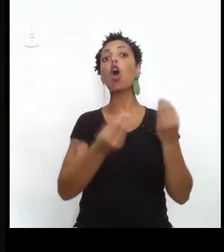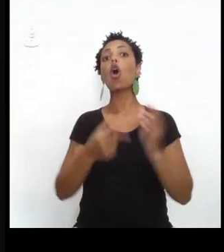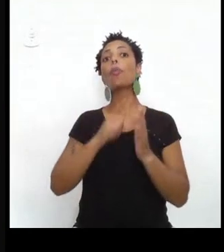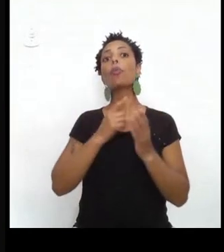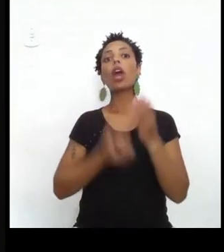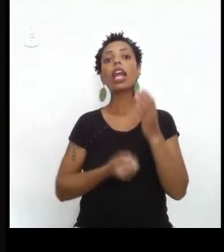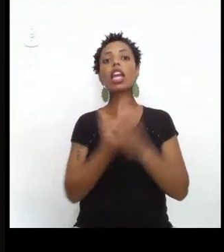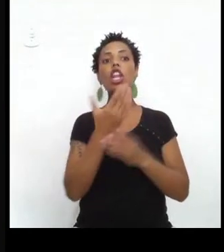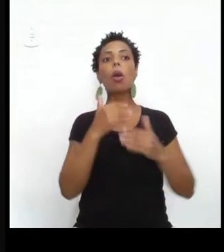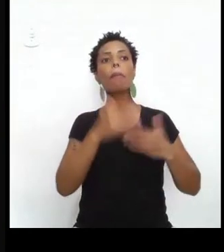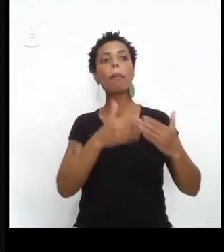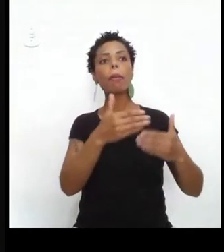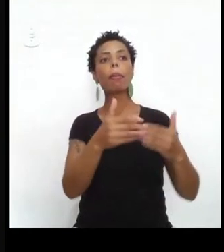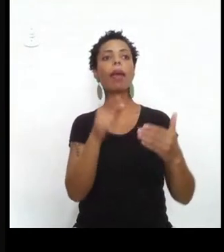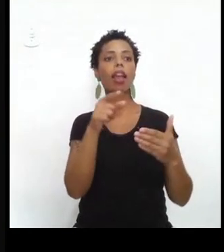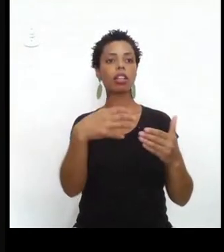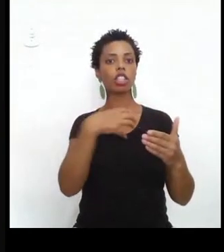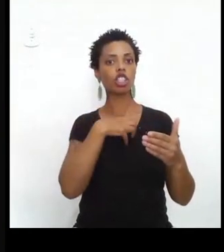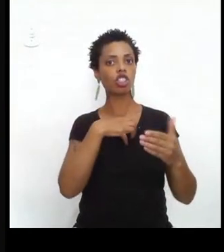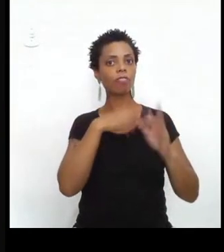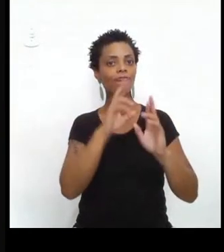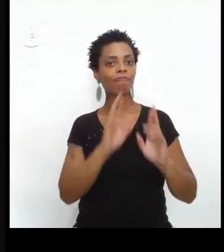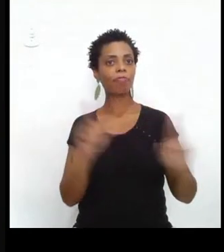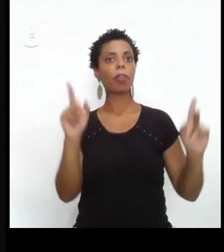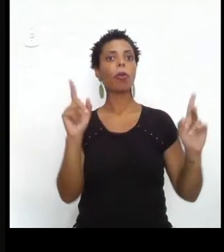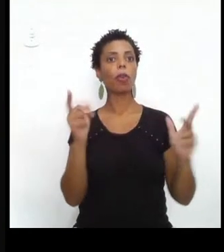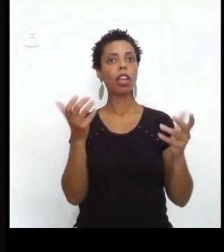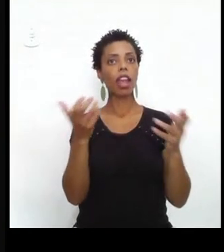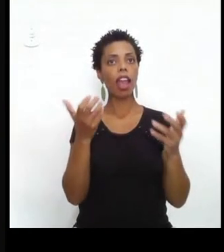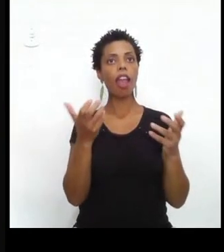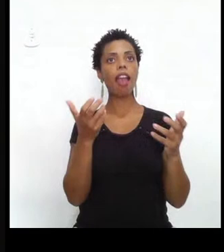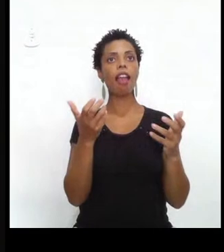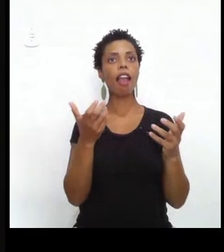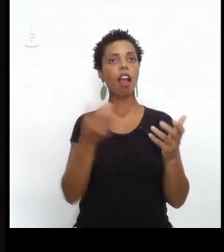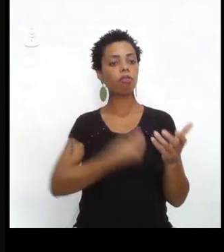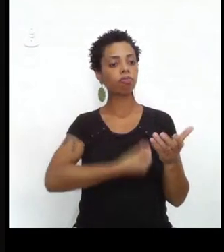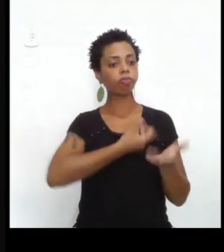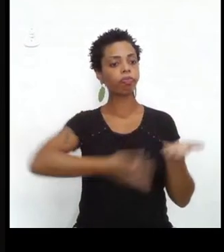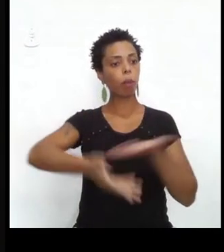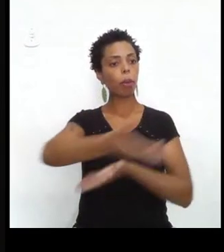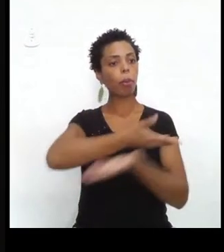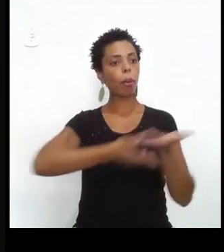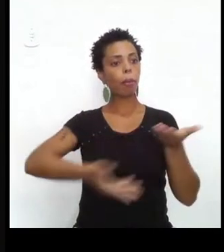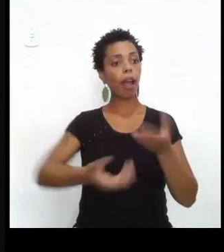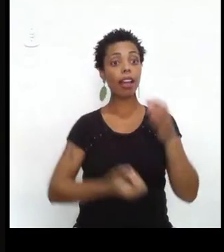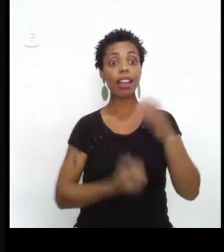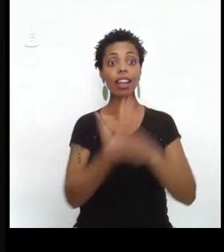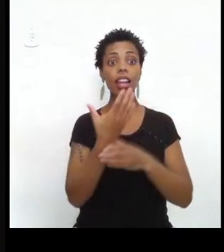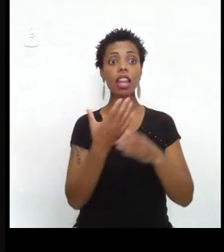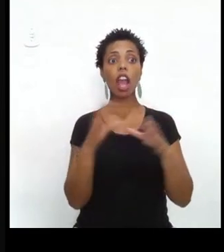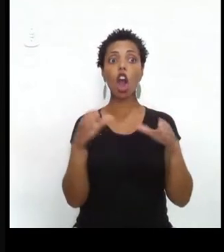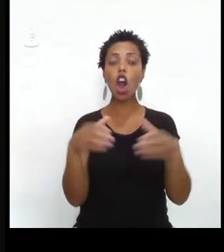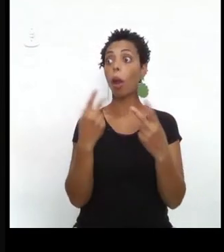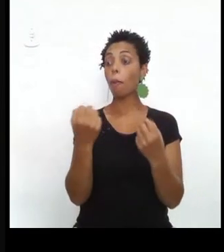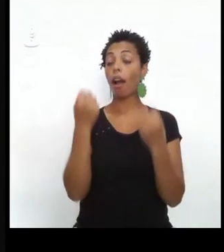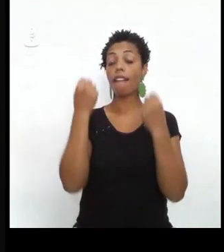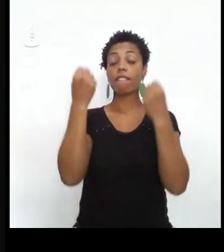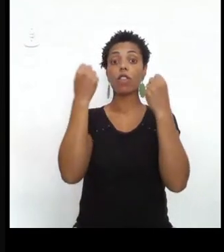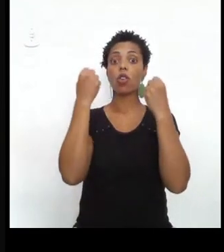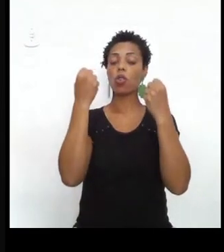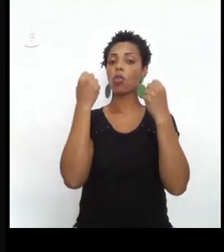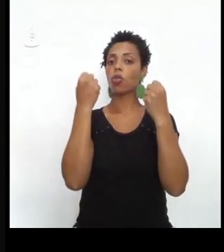convivência EA Grécia um coletiva o na força expressiva e da Liberdade ele a construção do memorial